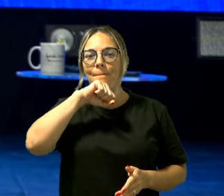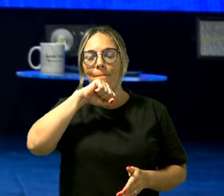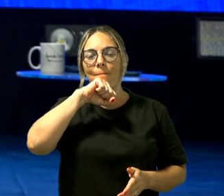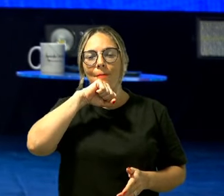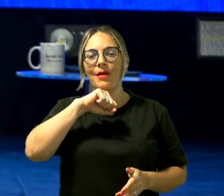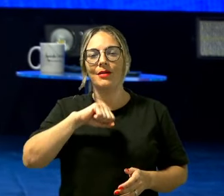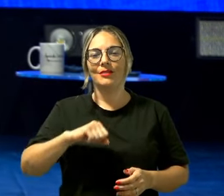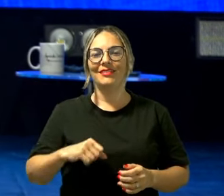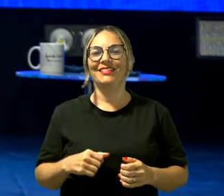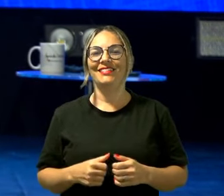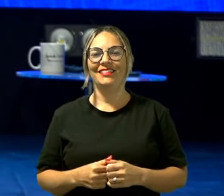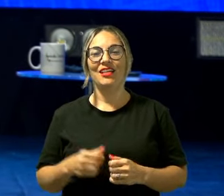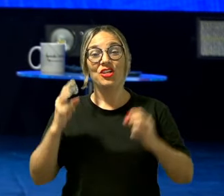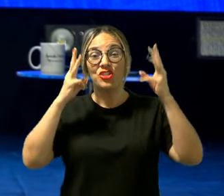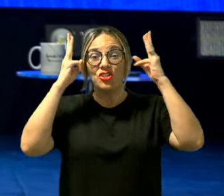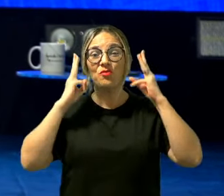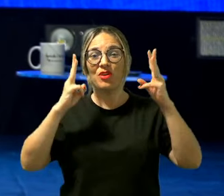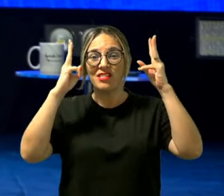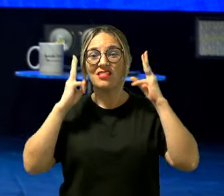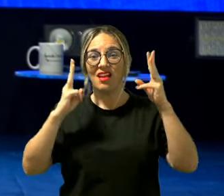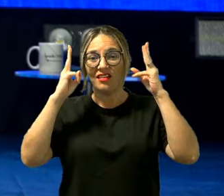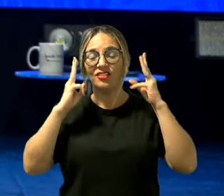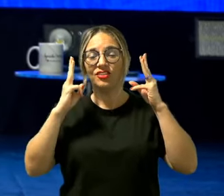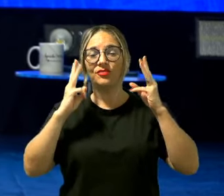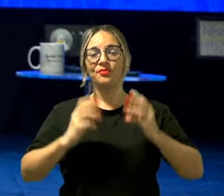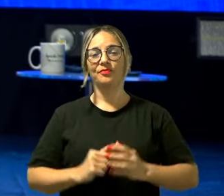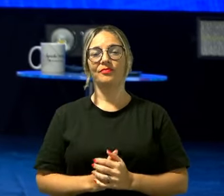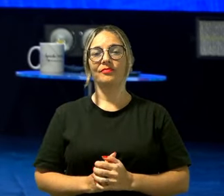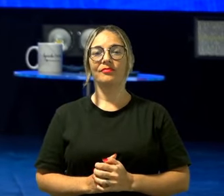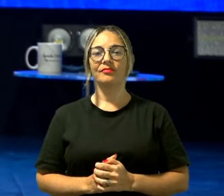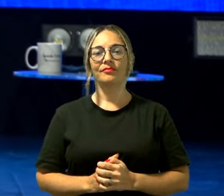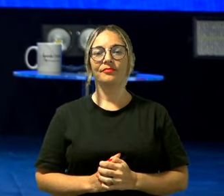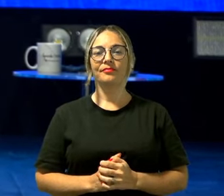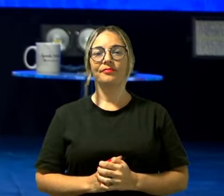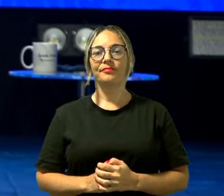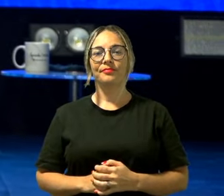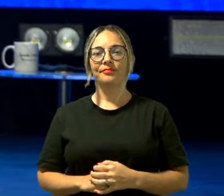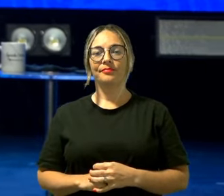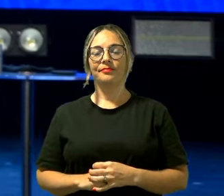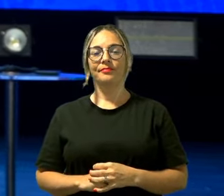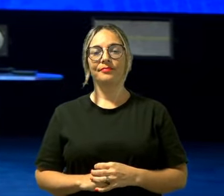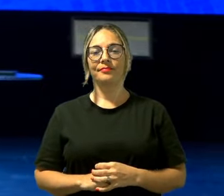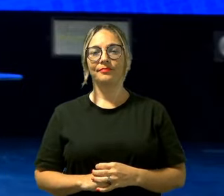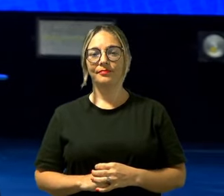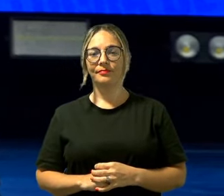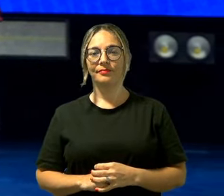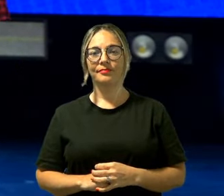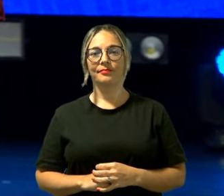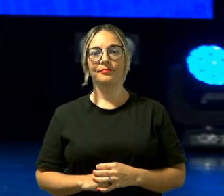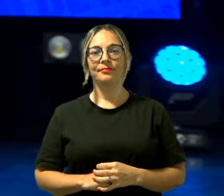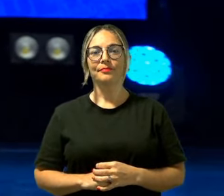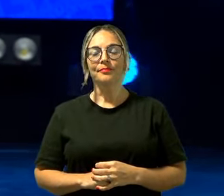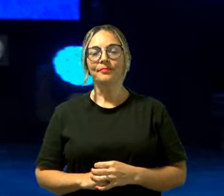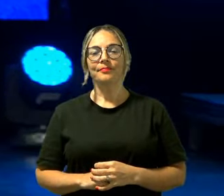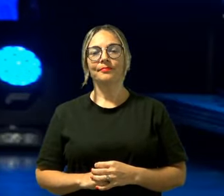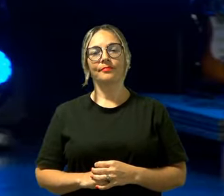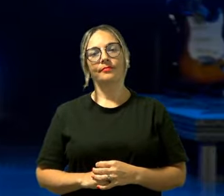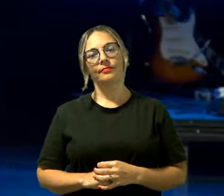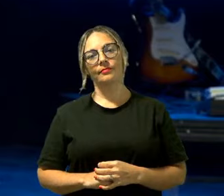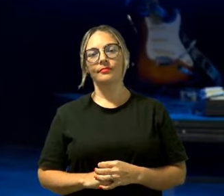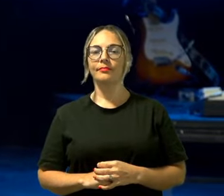ô Joquebede. Pode ser a música da gente. Música do final, Joquebede. Aleluia.